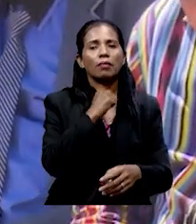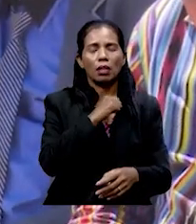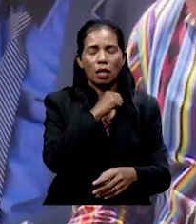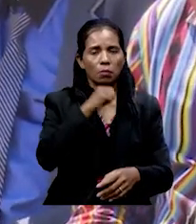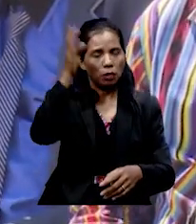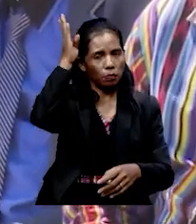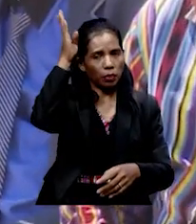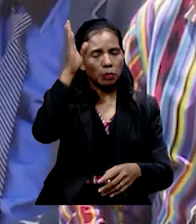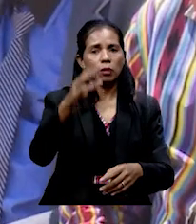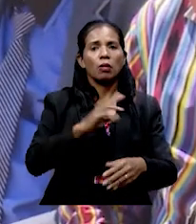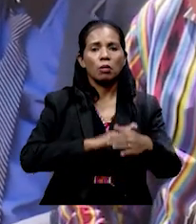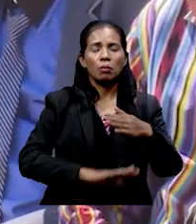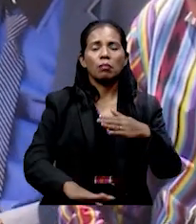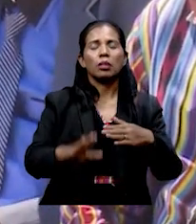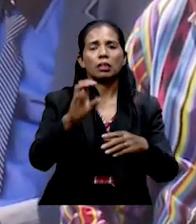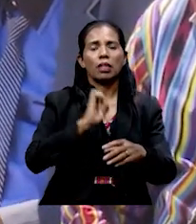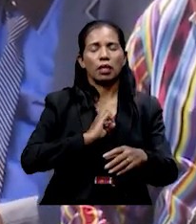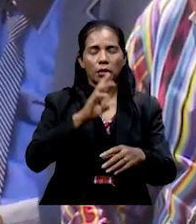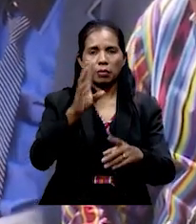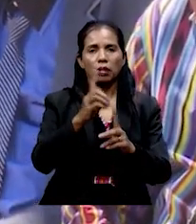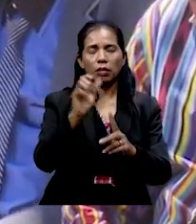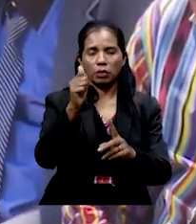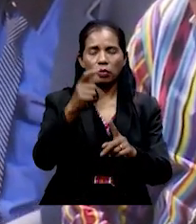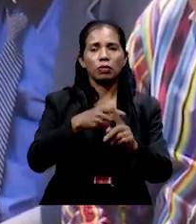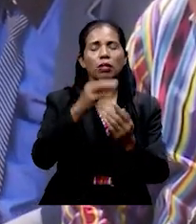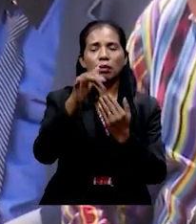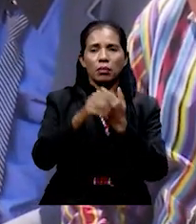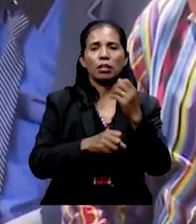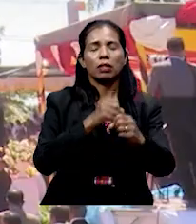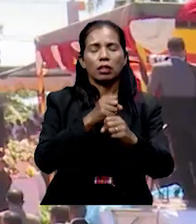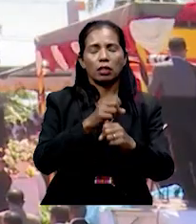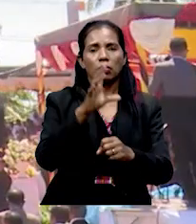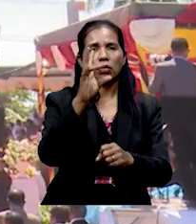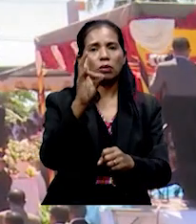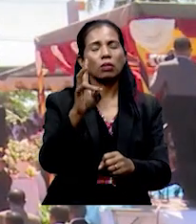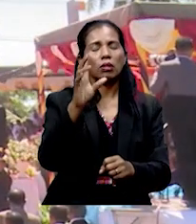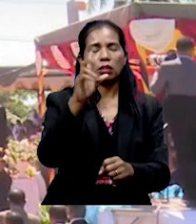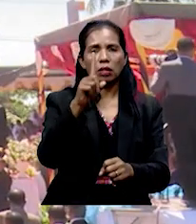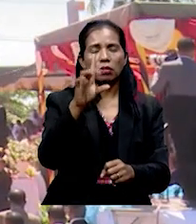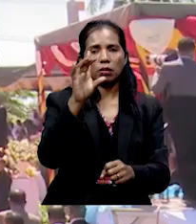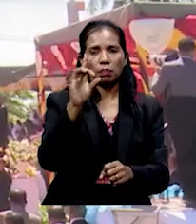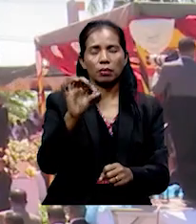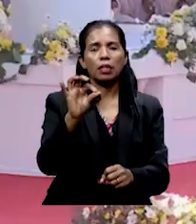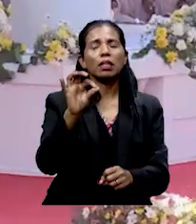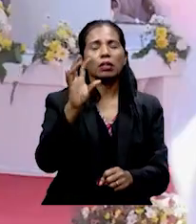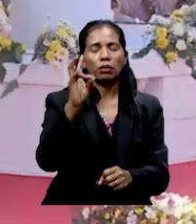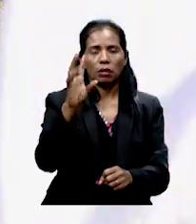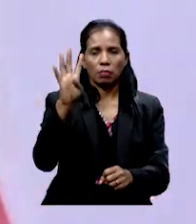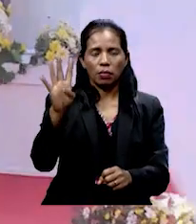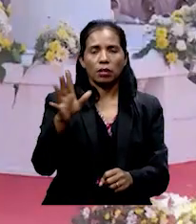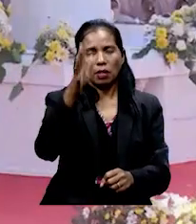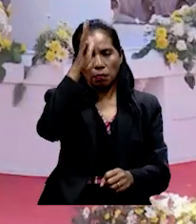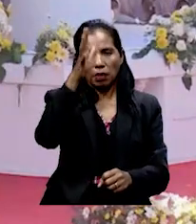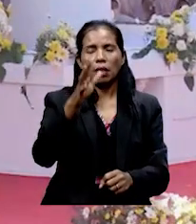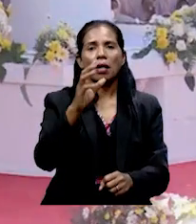Loran Sanulu Fulan Mayu tinaring ida atusia hitunulu resinghat Husi Aman Graciano Alves no Inan Maria Santina da